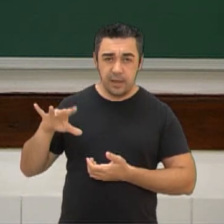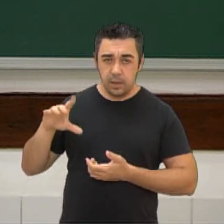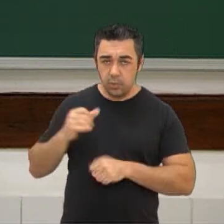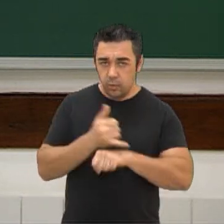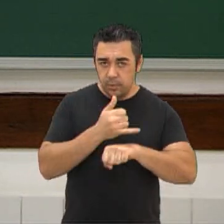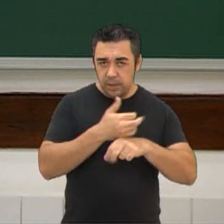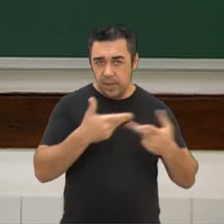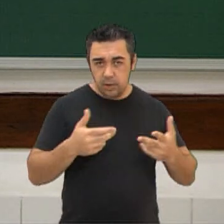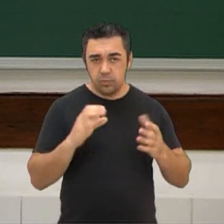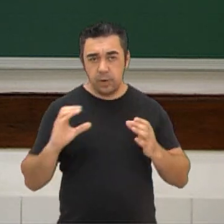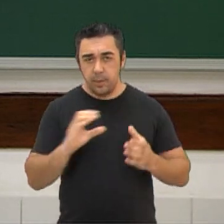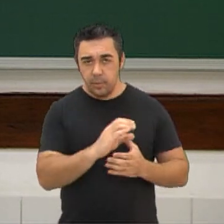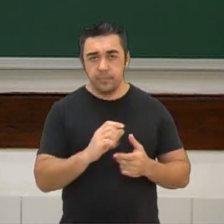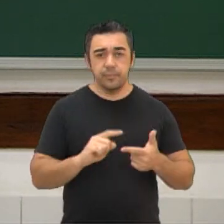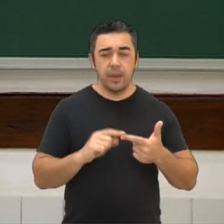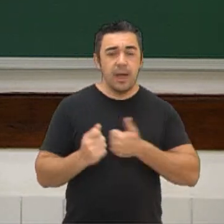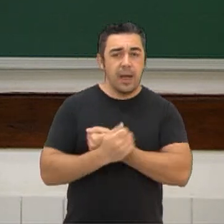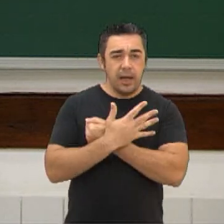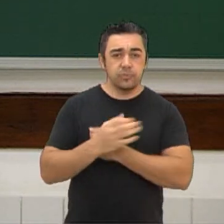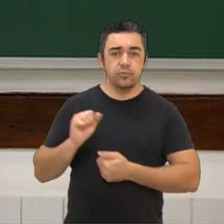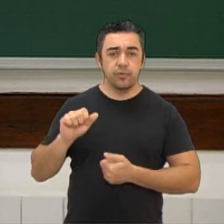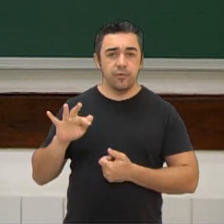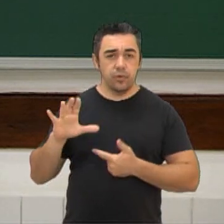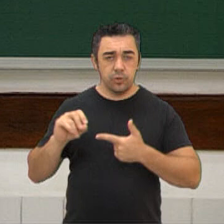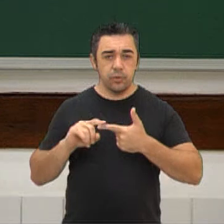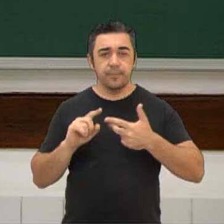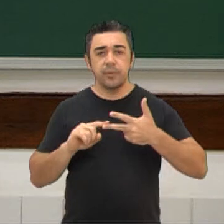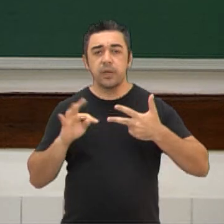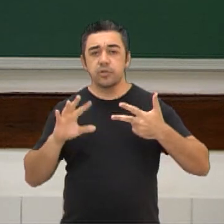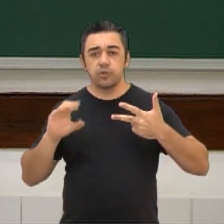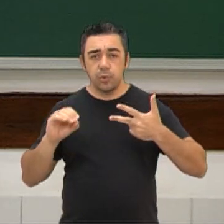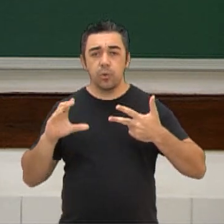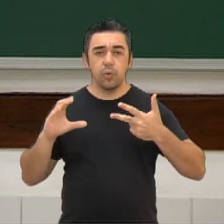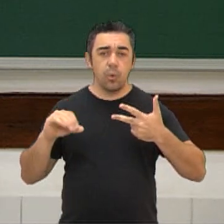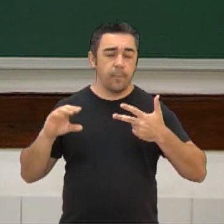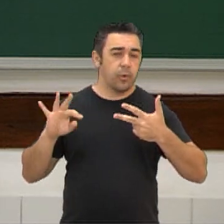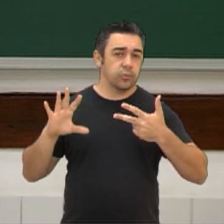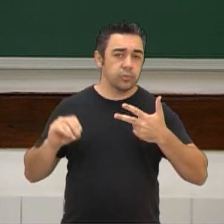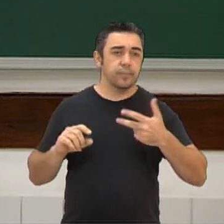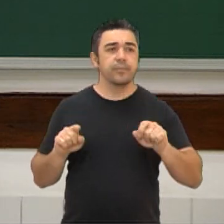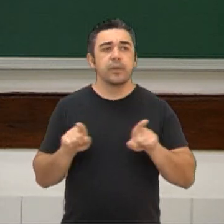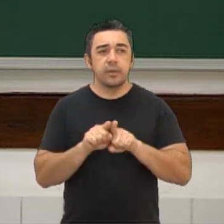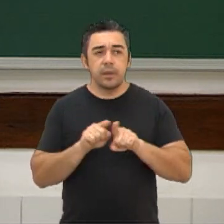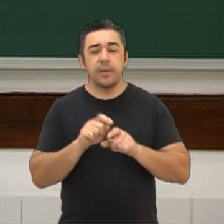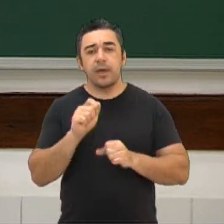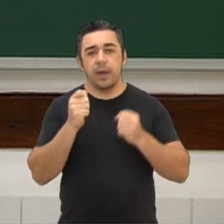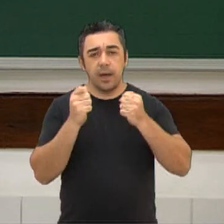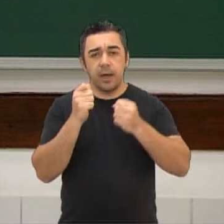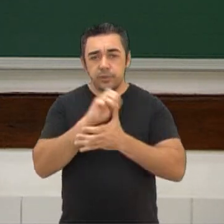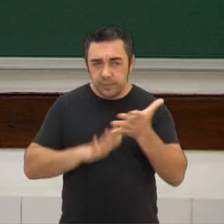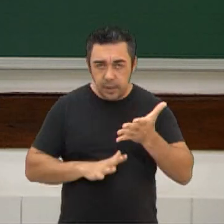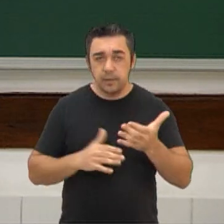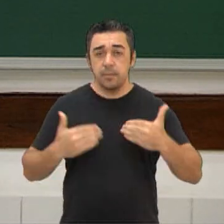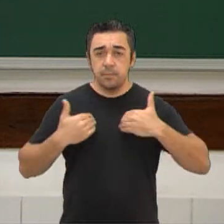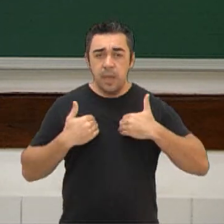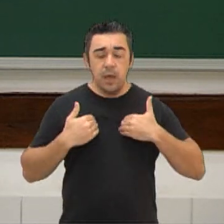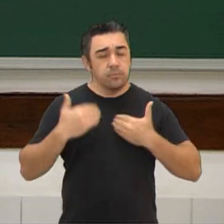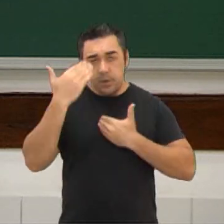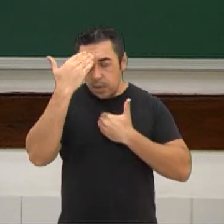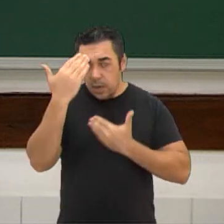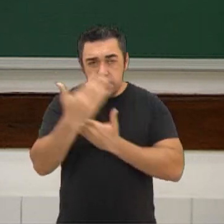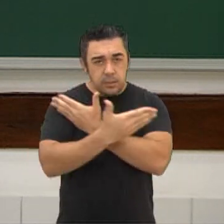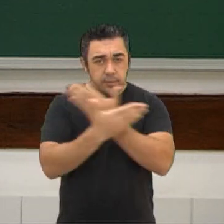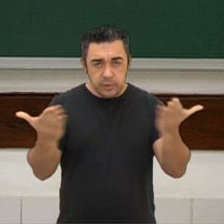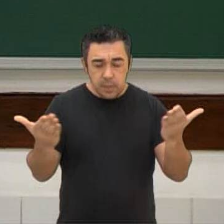ácidos sulfônicos e os tiocompostos, além, obviamente, de exercícios para praticar. Beleza? Da minha parte, eu só tenho a